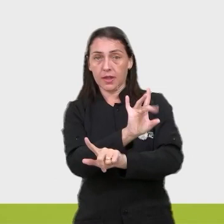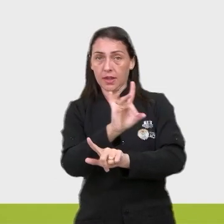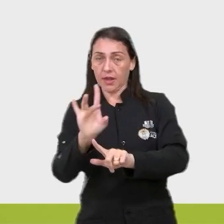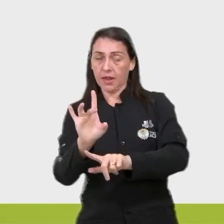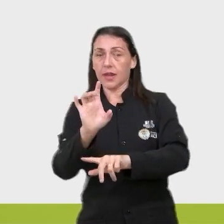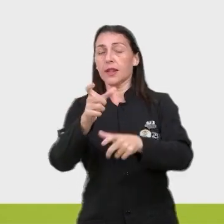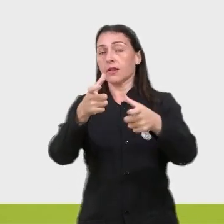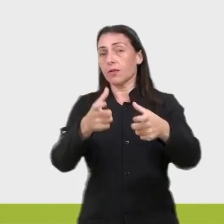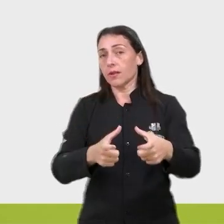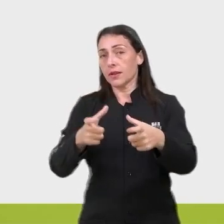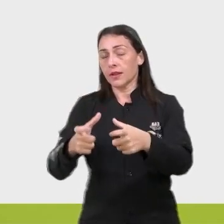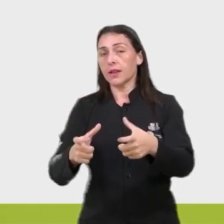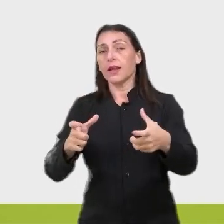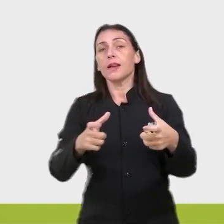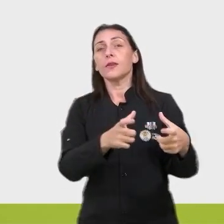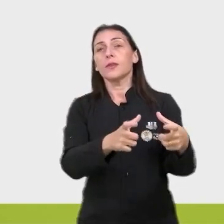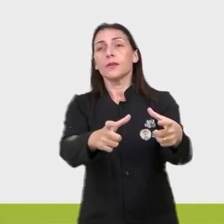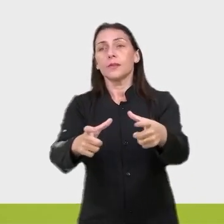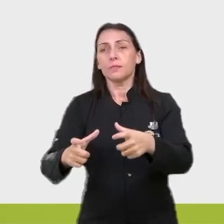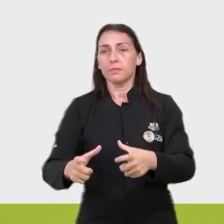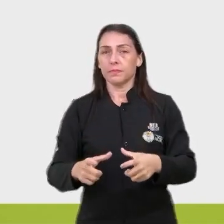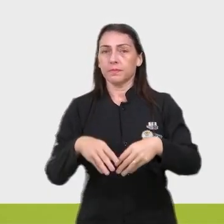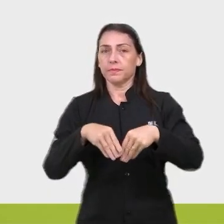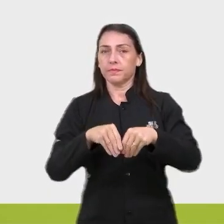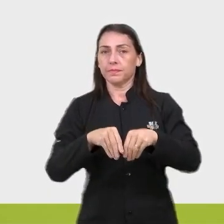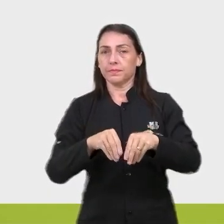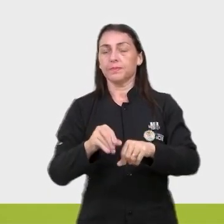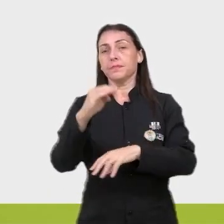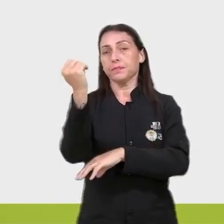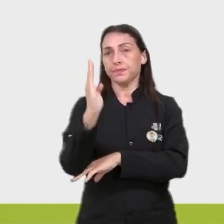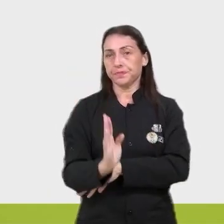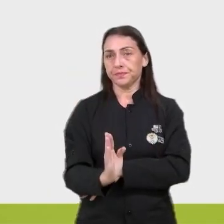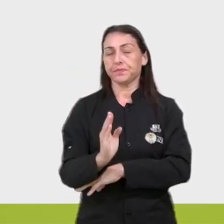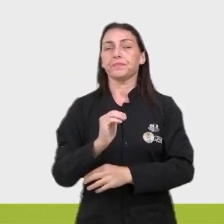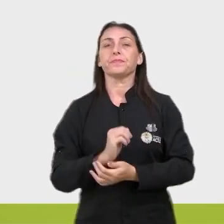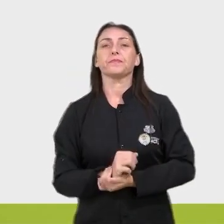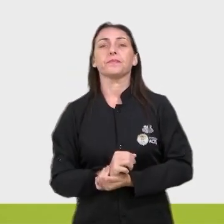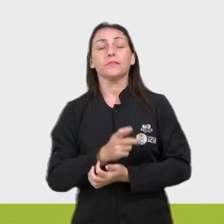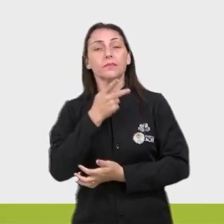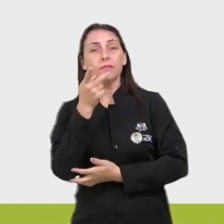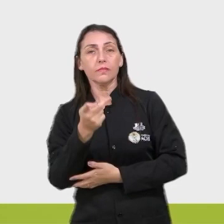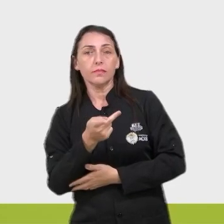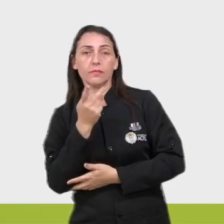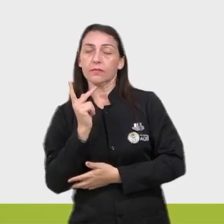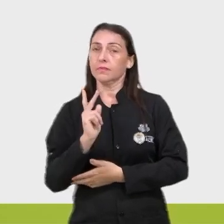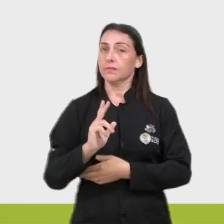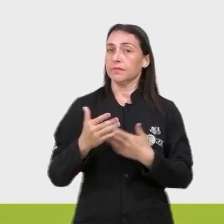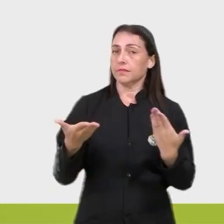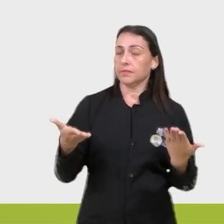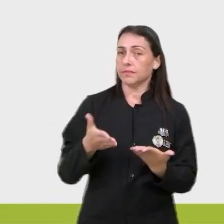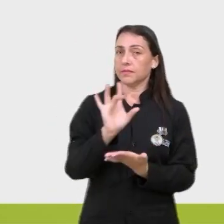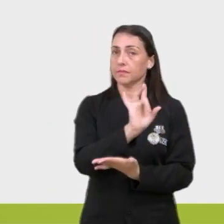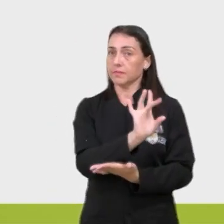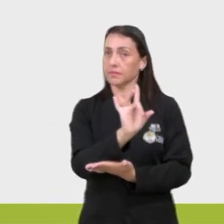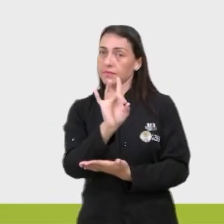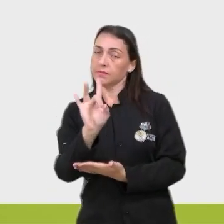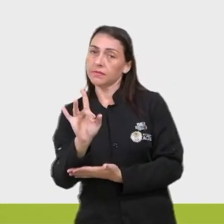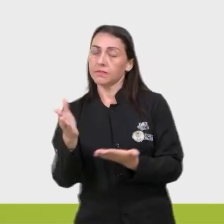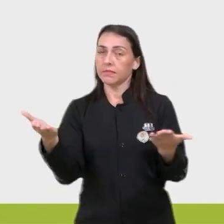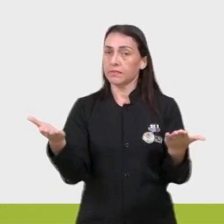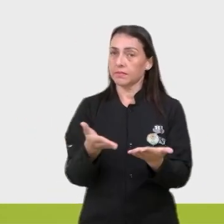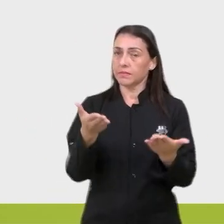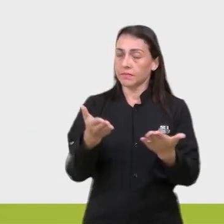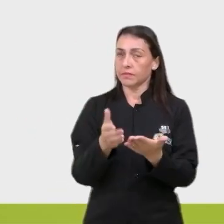está localizado em determinado espaço do território brasileiro, tá? Vamos falar particularmente de cada um deles agora,